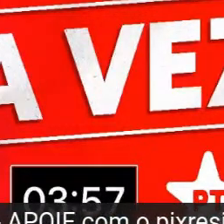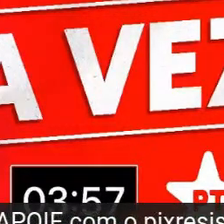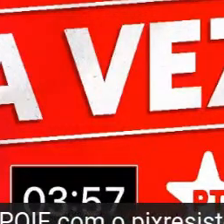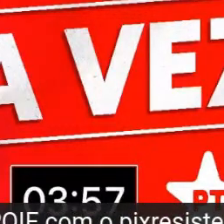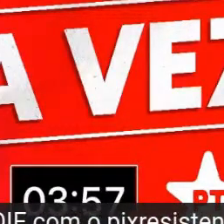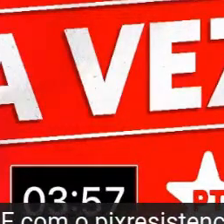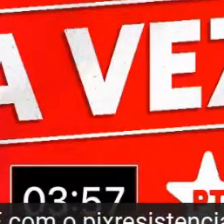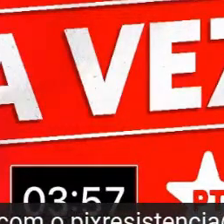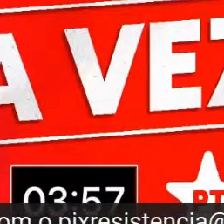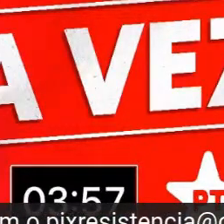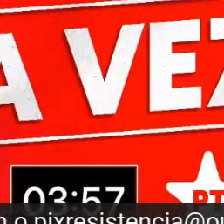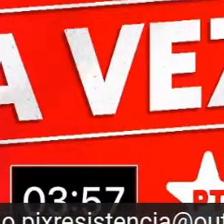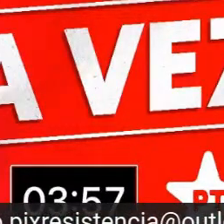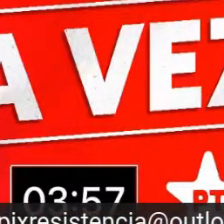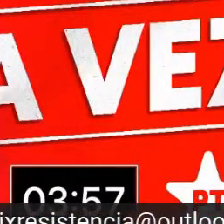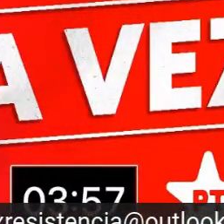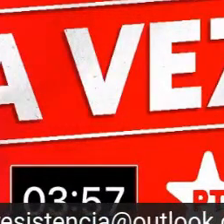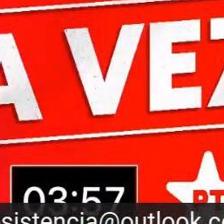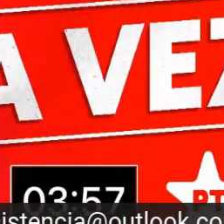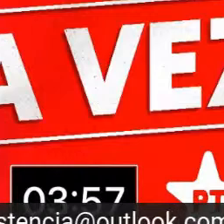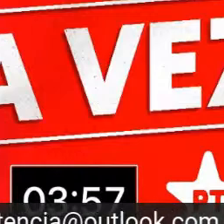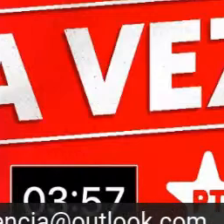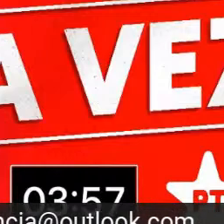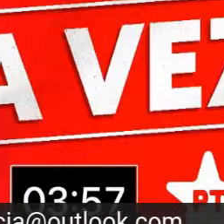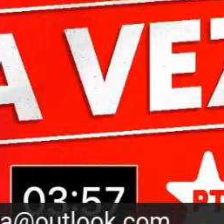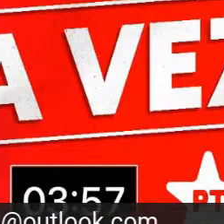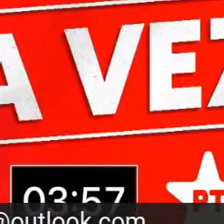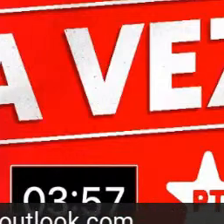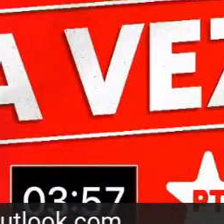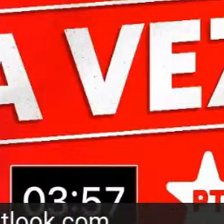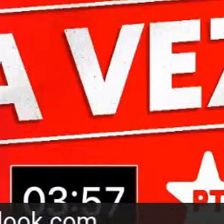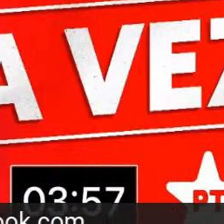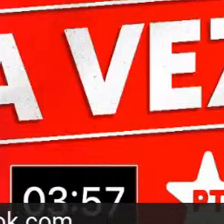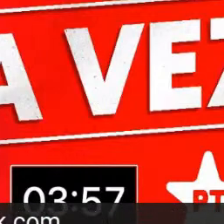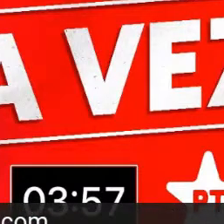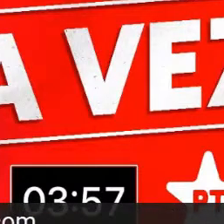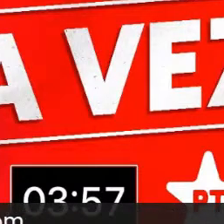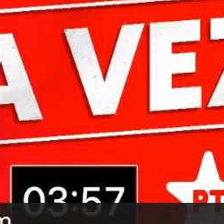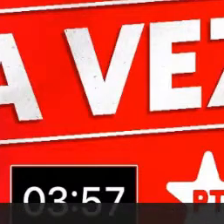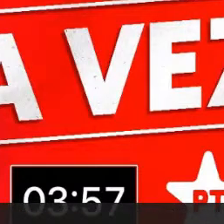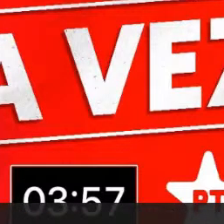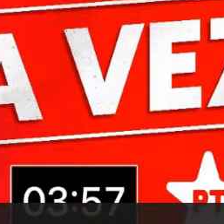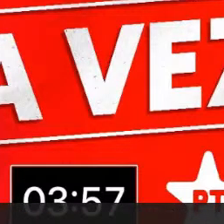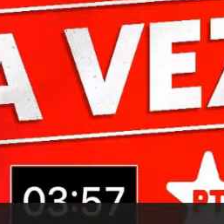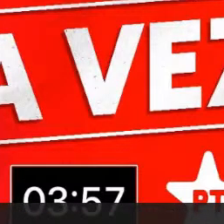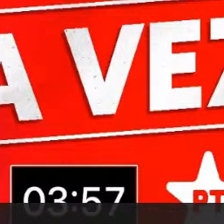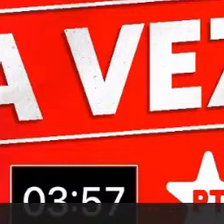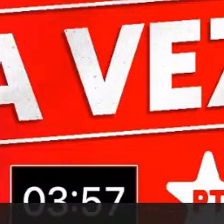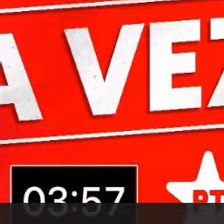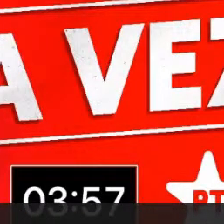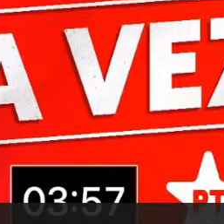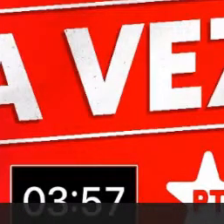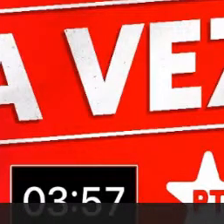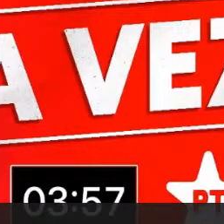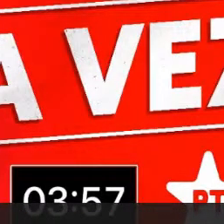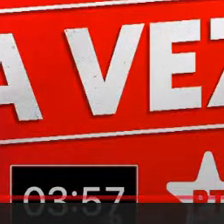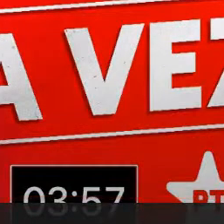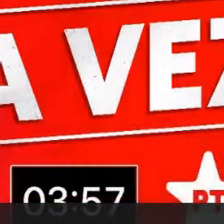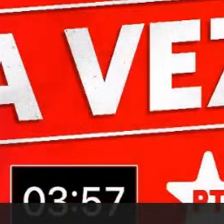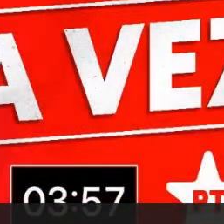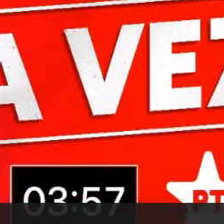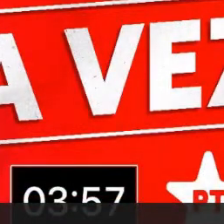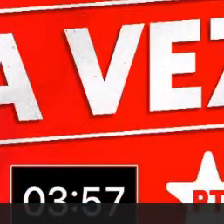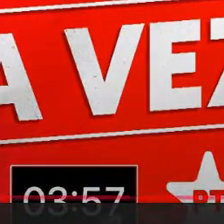Quando vejo o sol nascer, como criança que sorri sem ter porquê. Mão